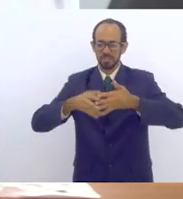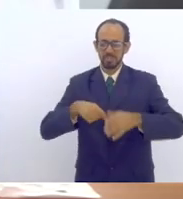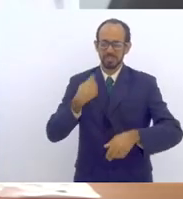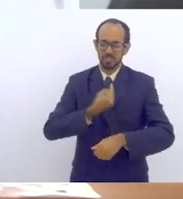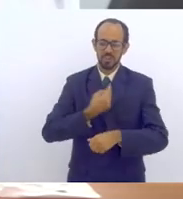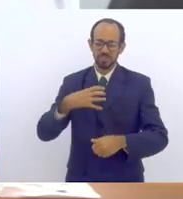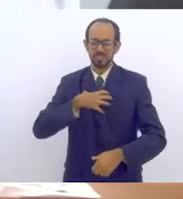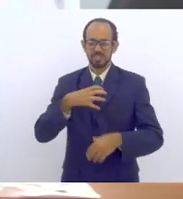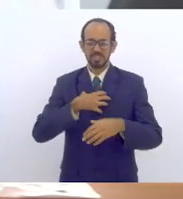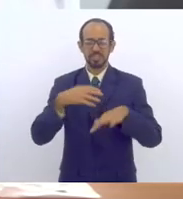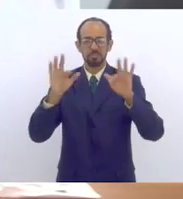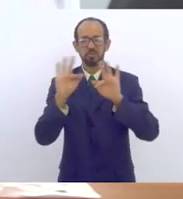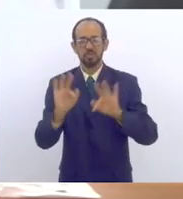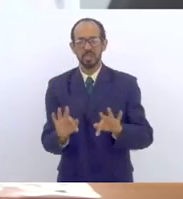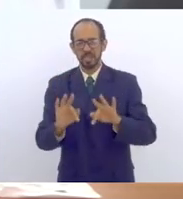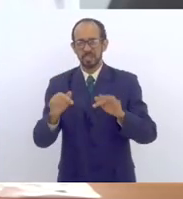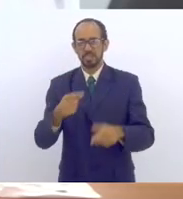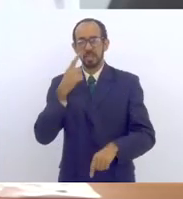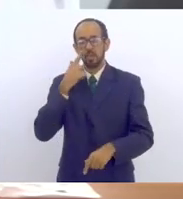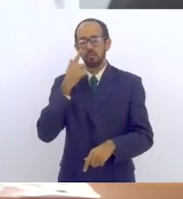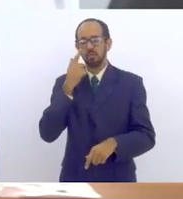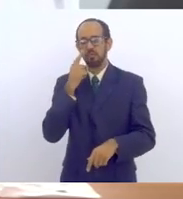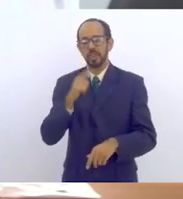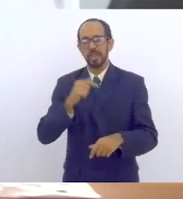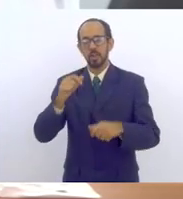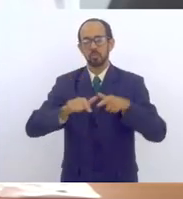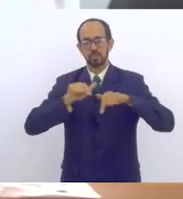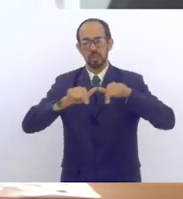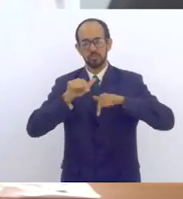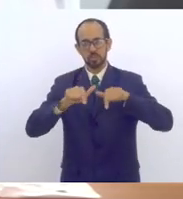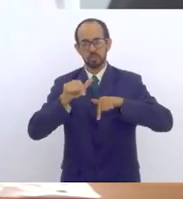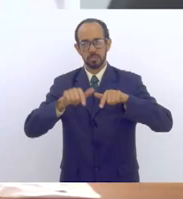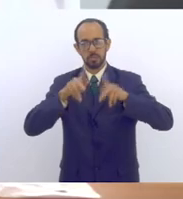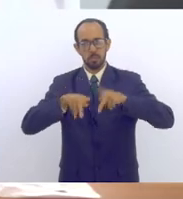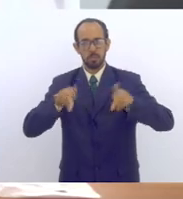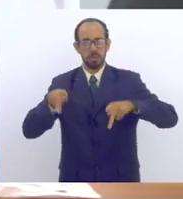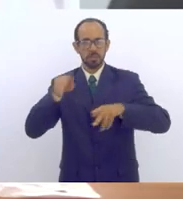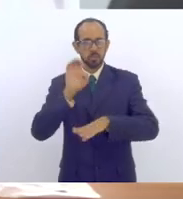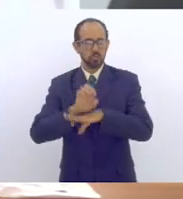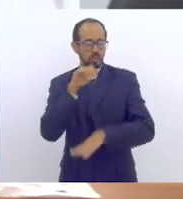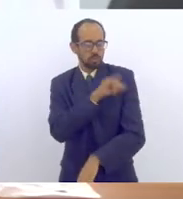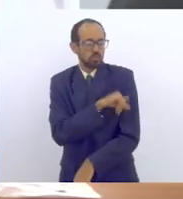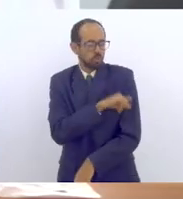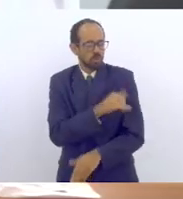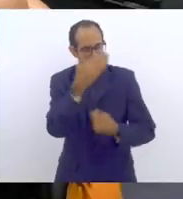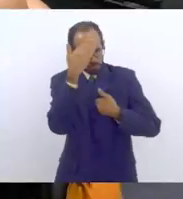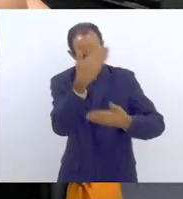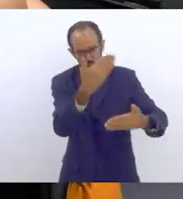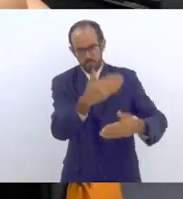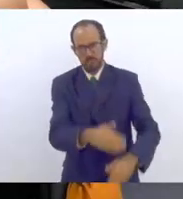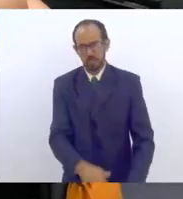de ver o serviço que você presta a população do estado Rio de Janeiro muito obrigado pelo serviço